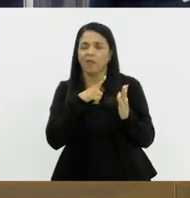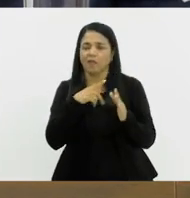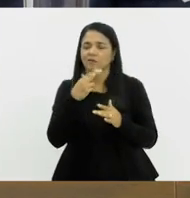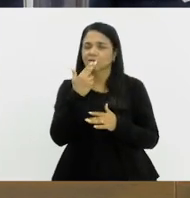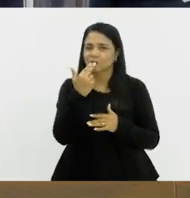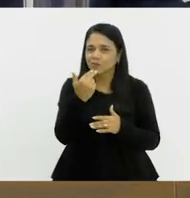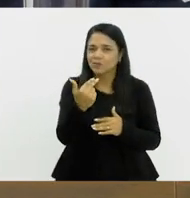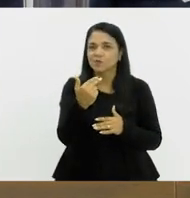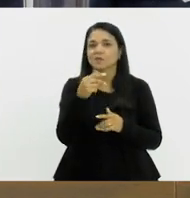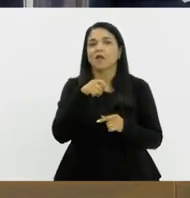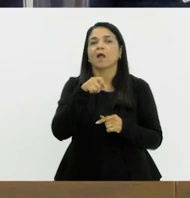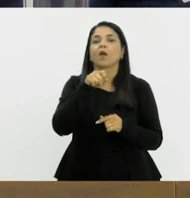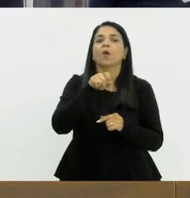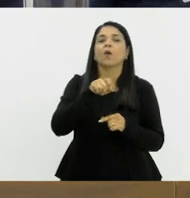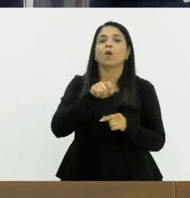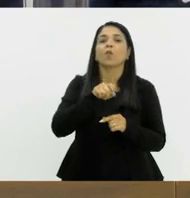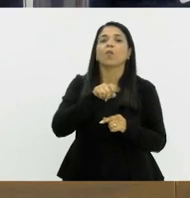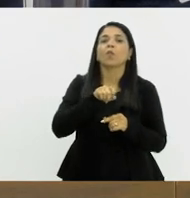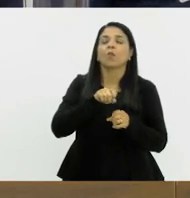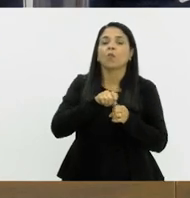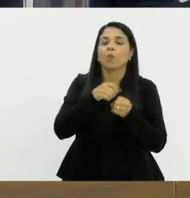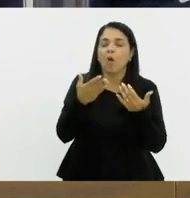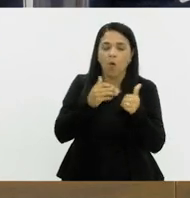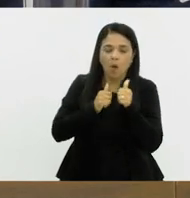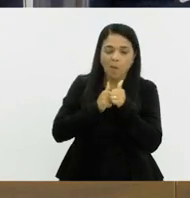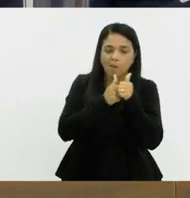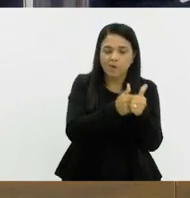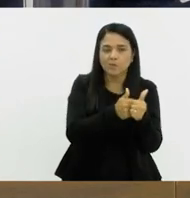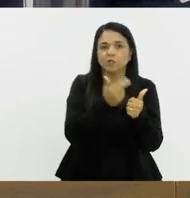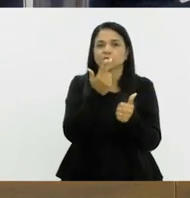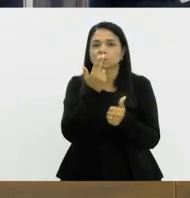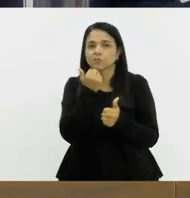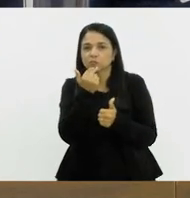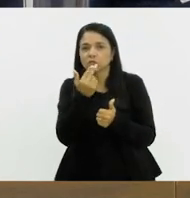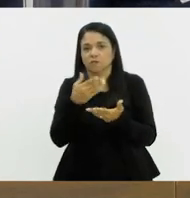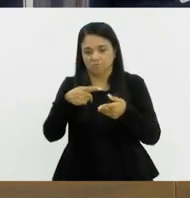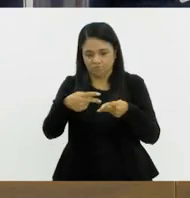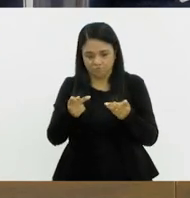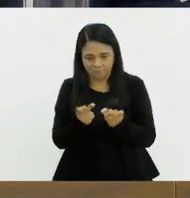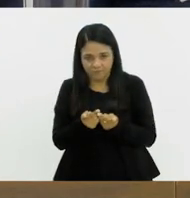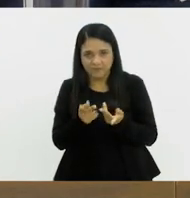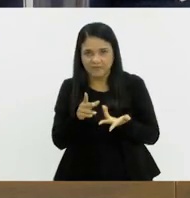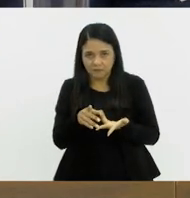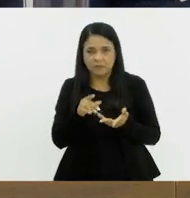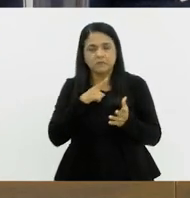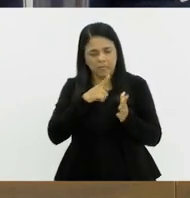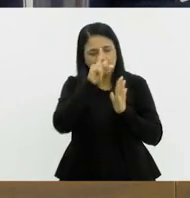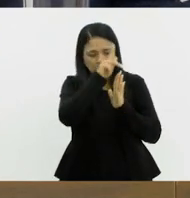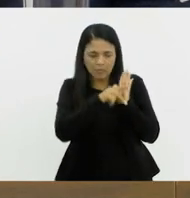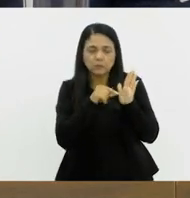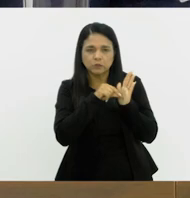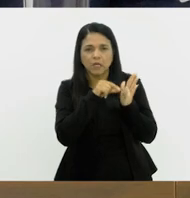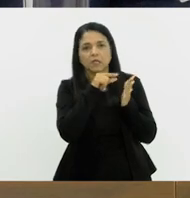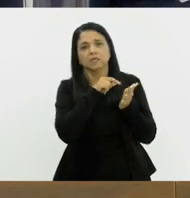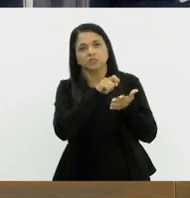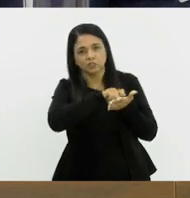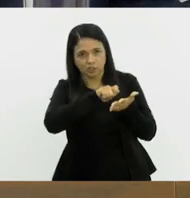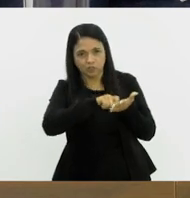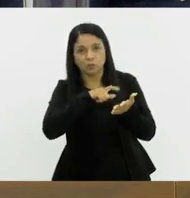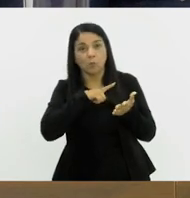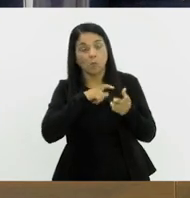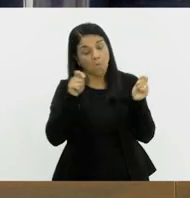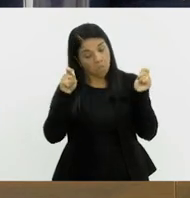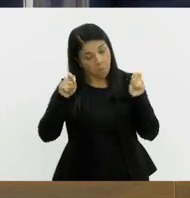determinar qual é um acompanhamento nutricional daquilo que vai ser servido como refeição. Está previsto no plano. Hoje a gente ainda não tem, mas poderia